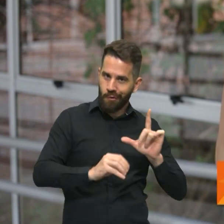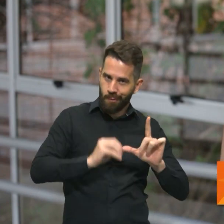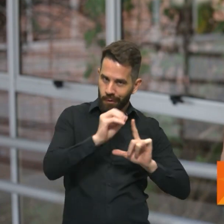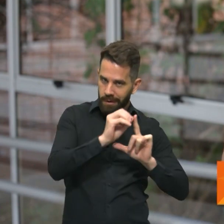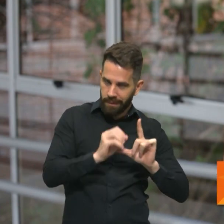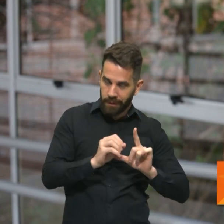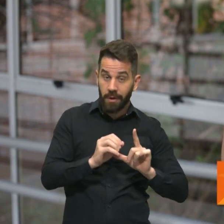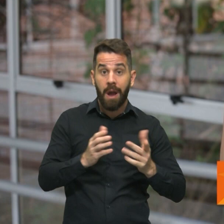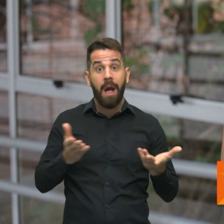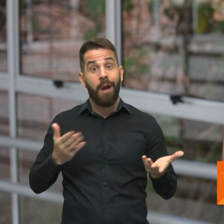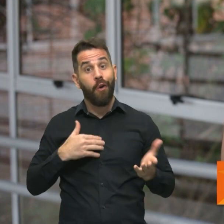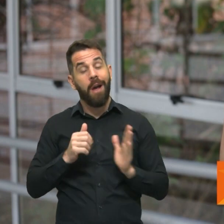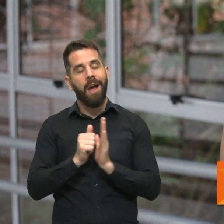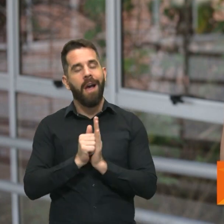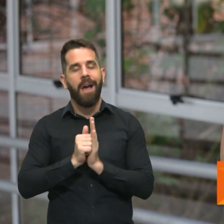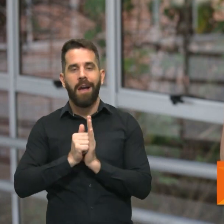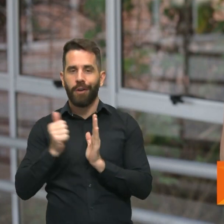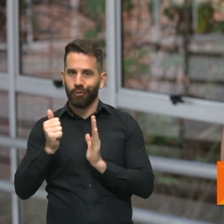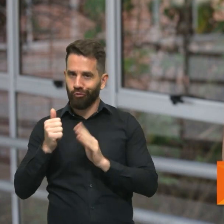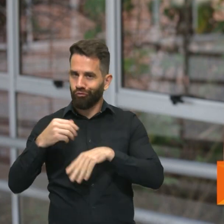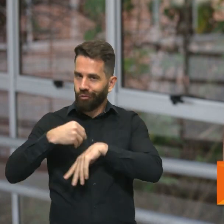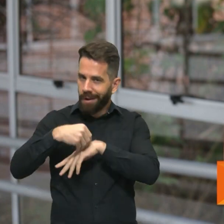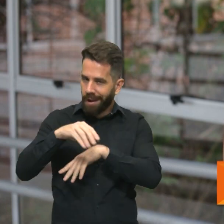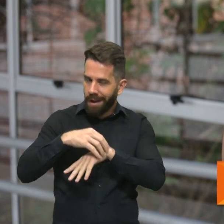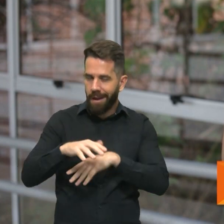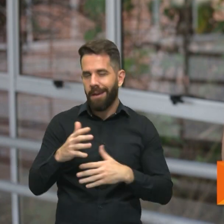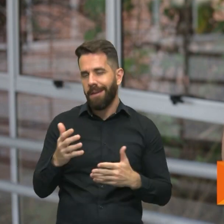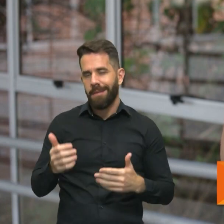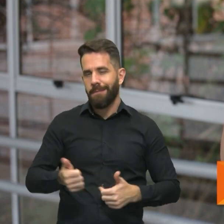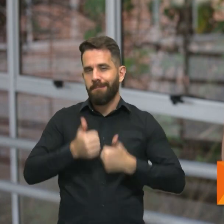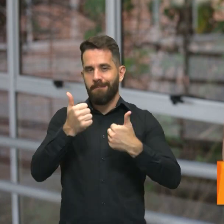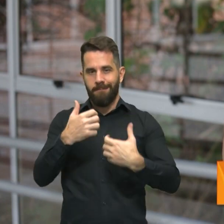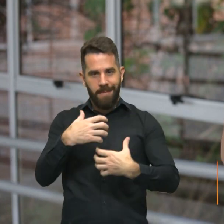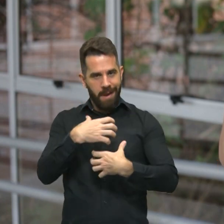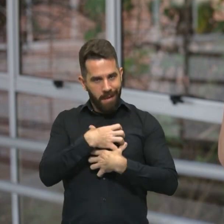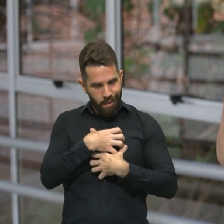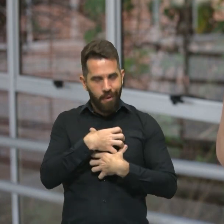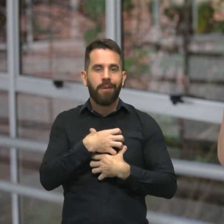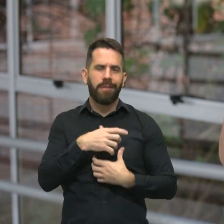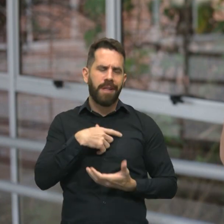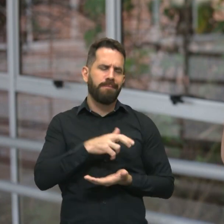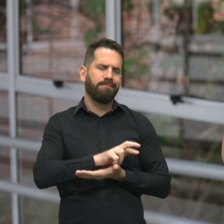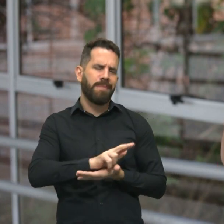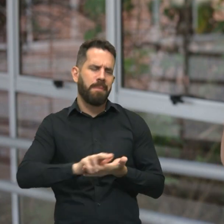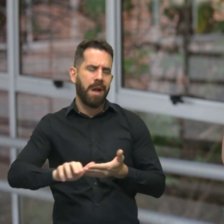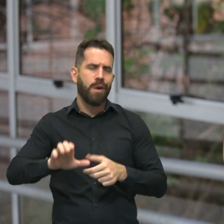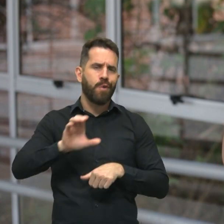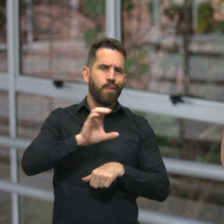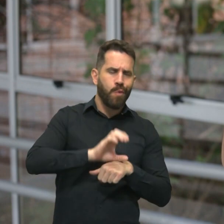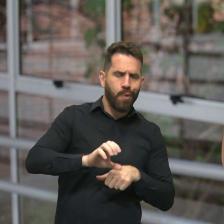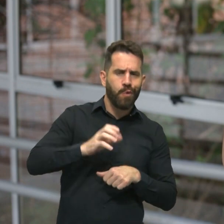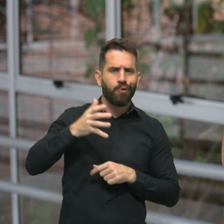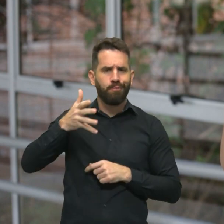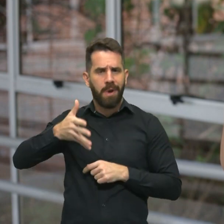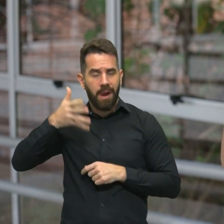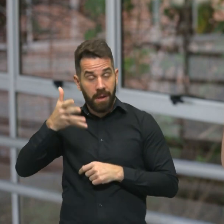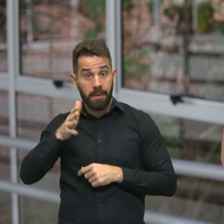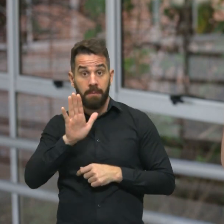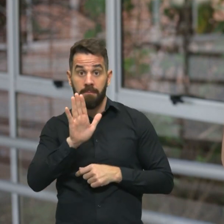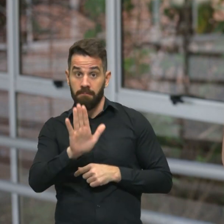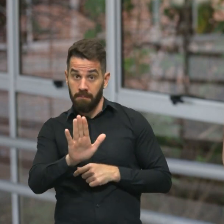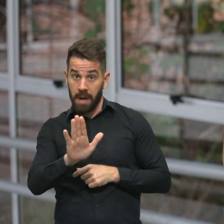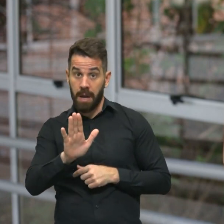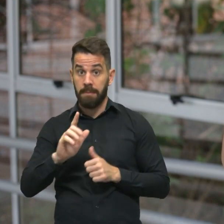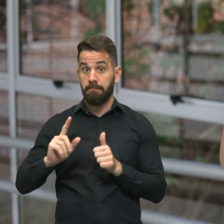melhor, eu chego agora com dicas de eventos, cursos, palestras e muito mais. Antes de começar, eu peço licença para fazer a